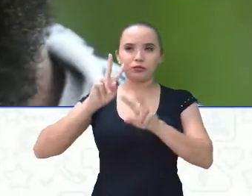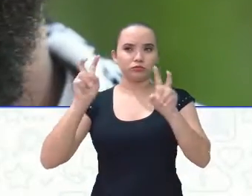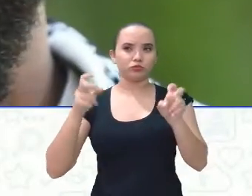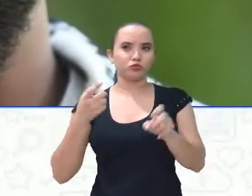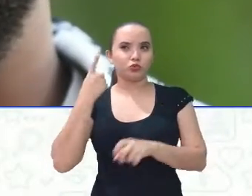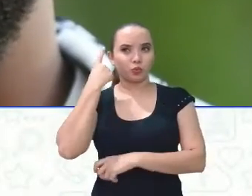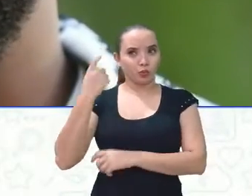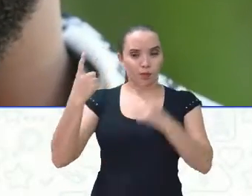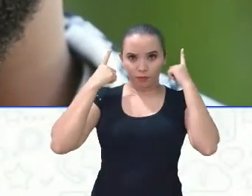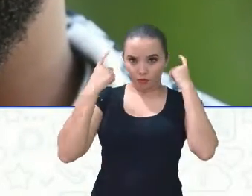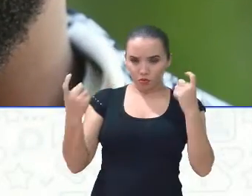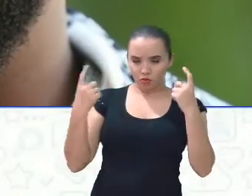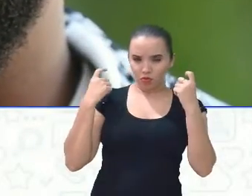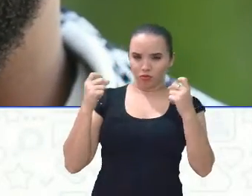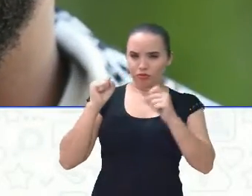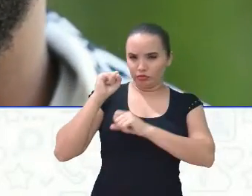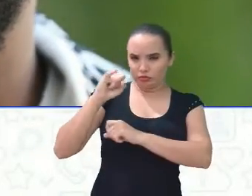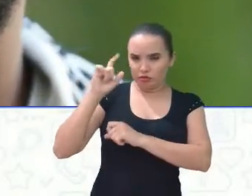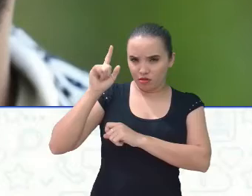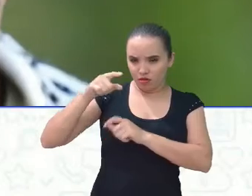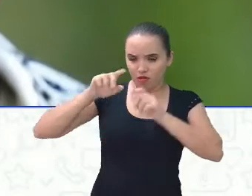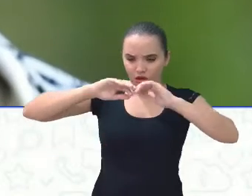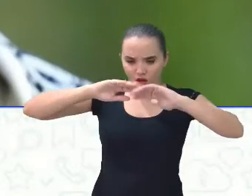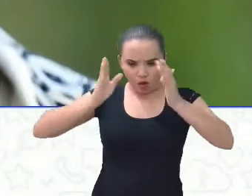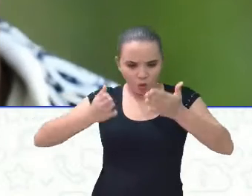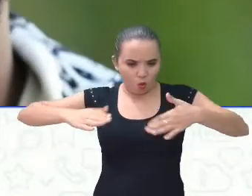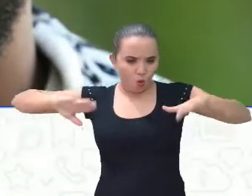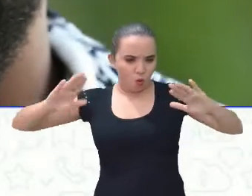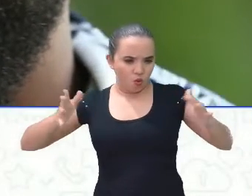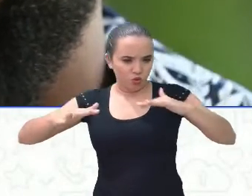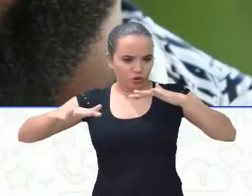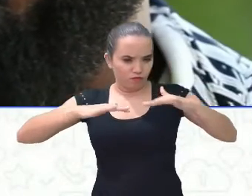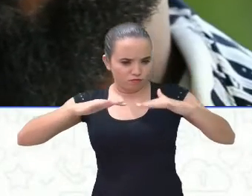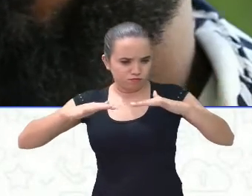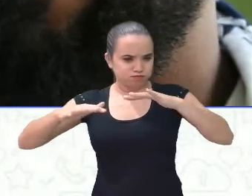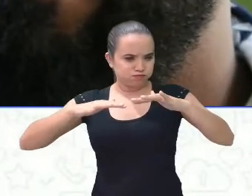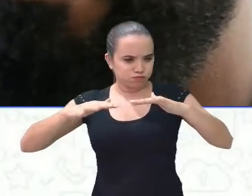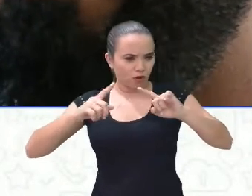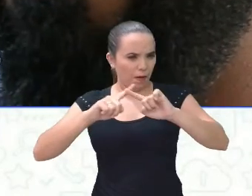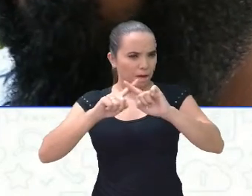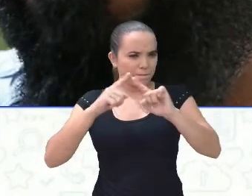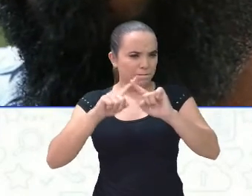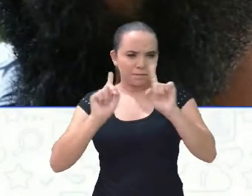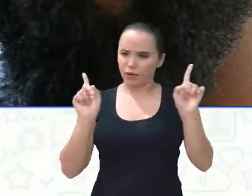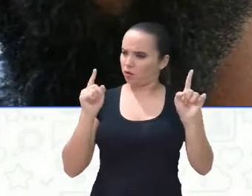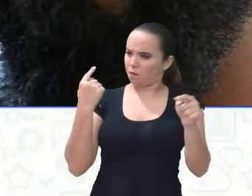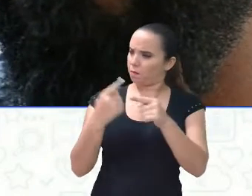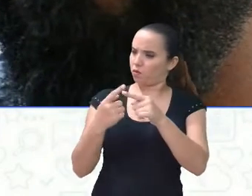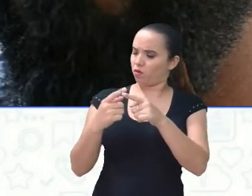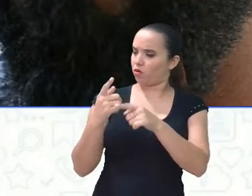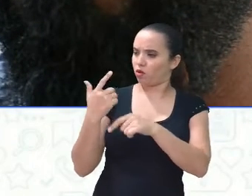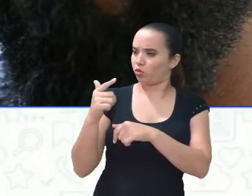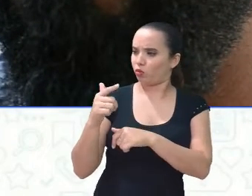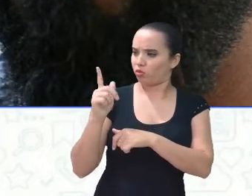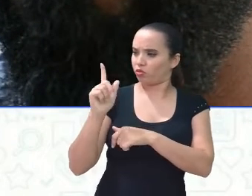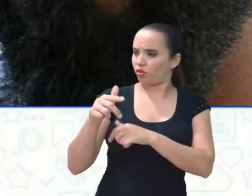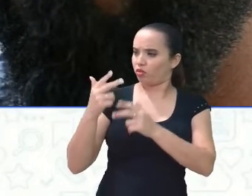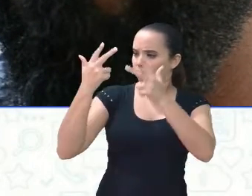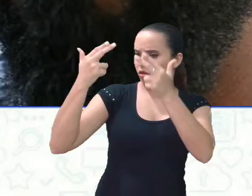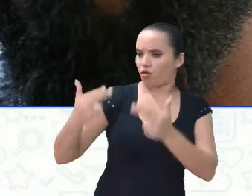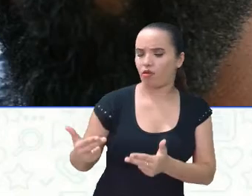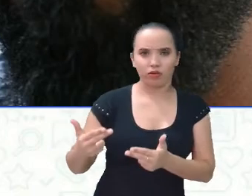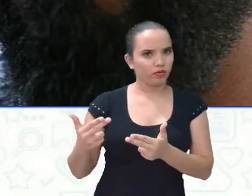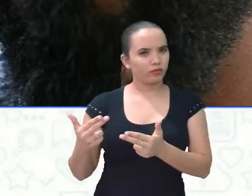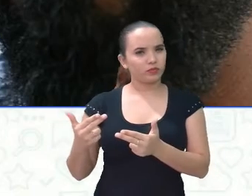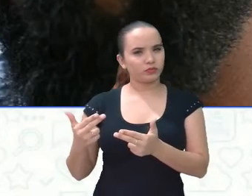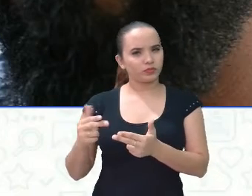se os sons são ondas vibratórias, por que não são todos iguais? Se são ondas que estão se propagando, vocês